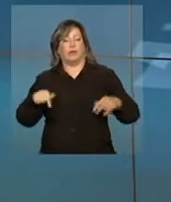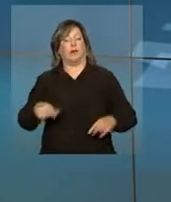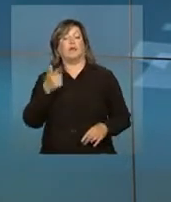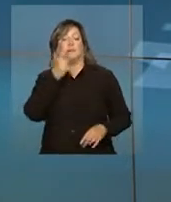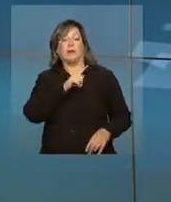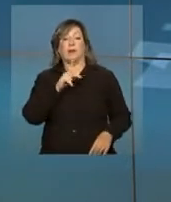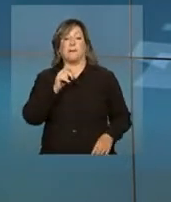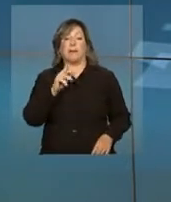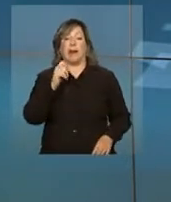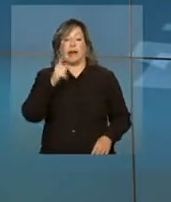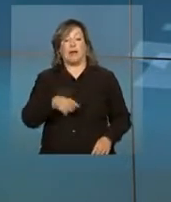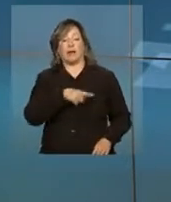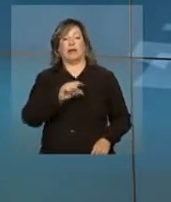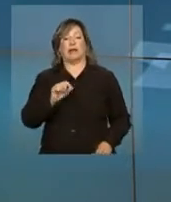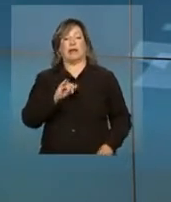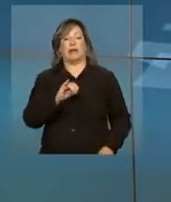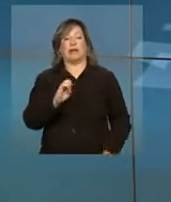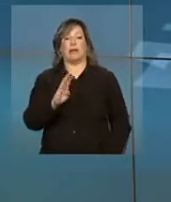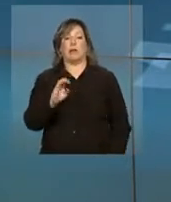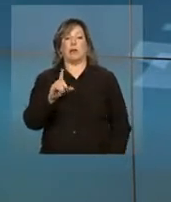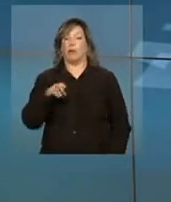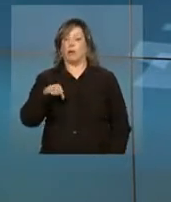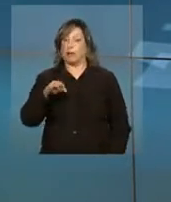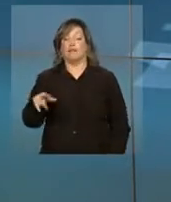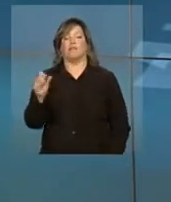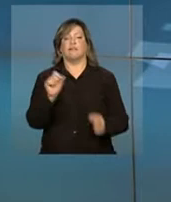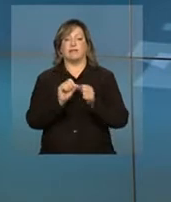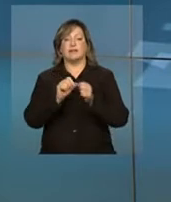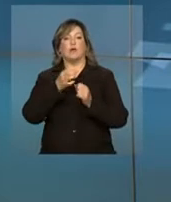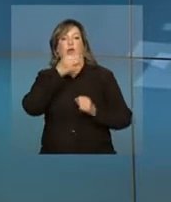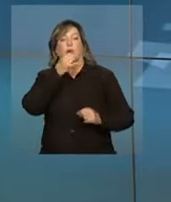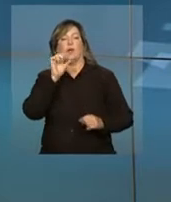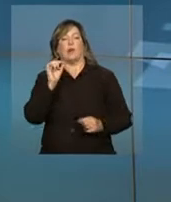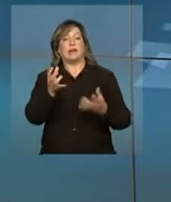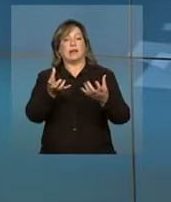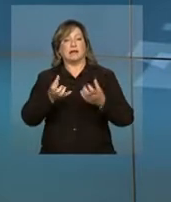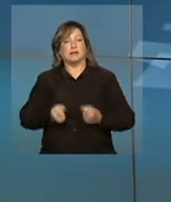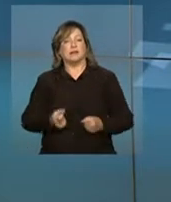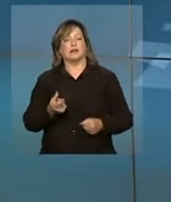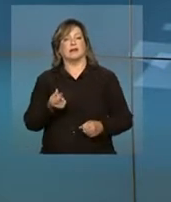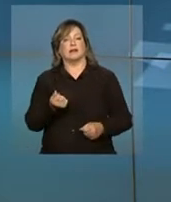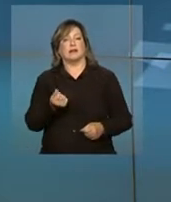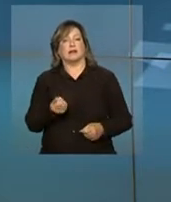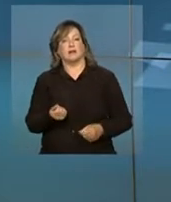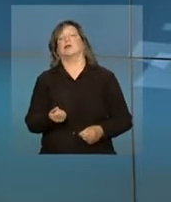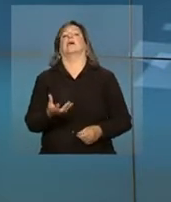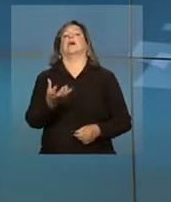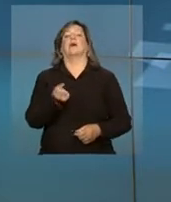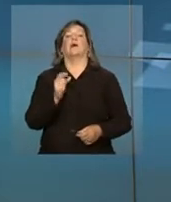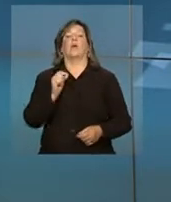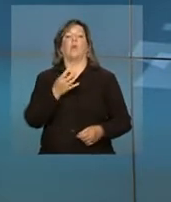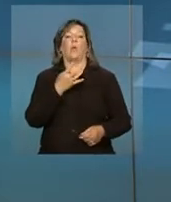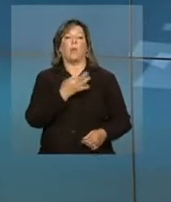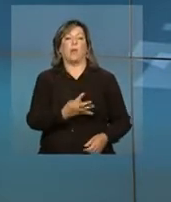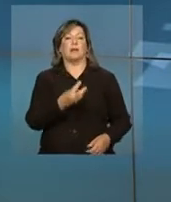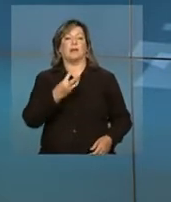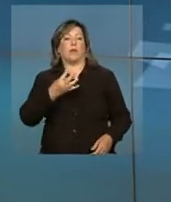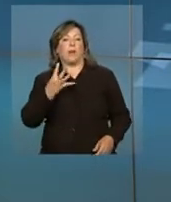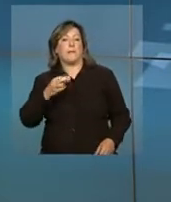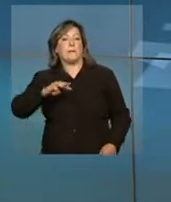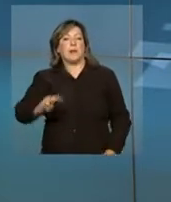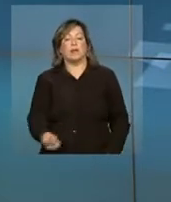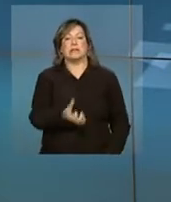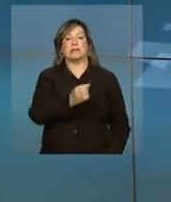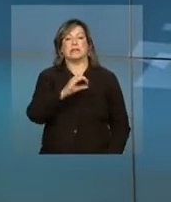o leilão consórcio ie Belo Monte que fez a proposta de receber remuneração anual de R 434